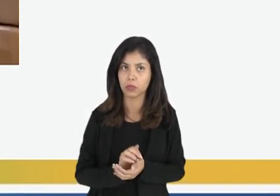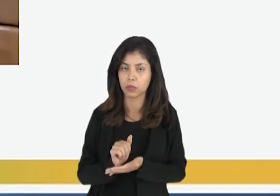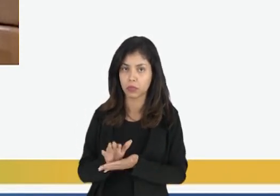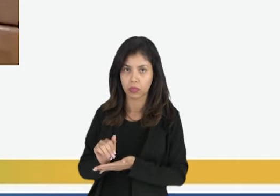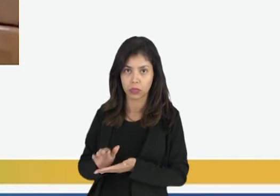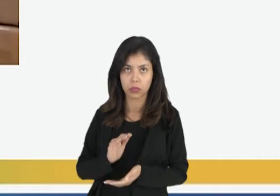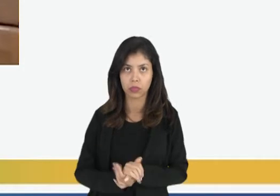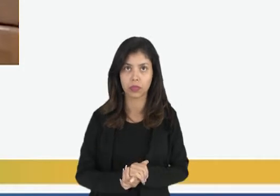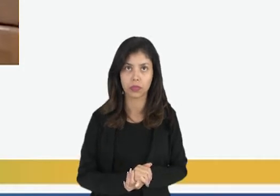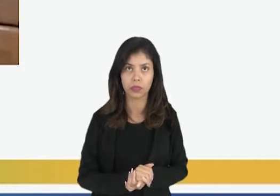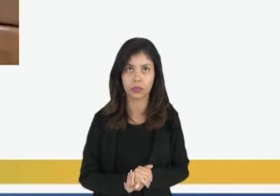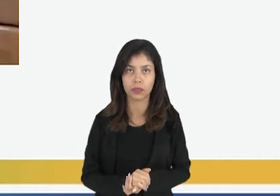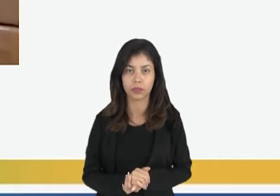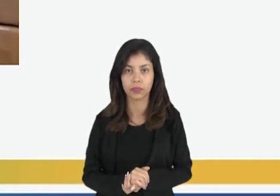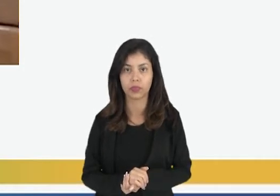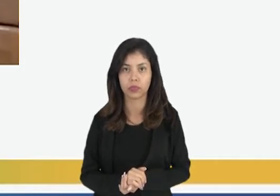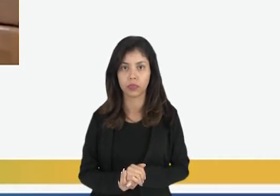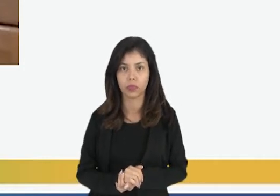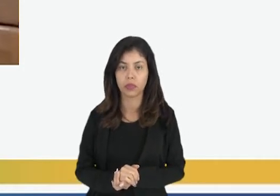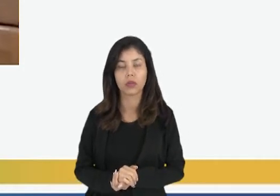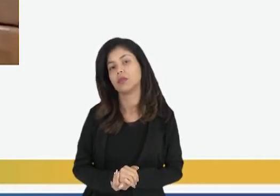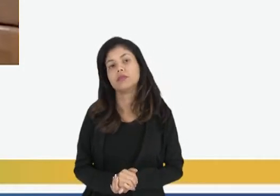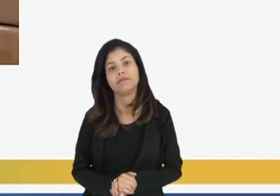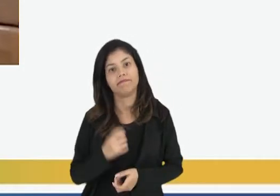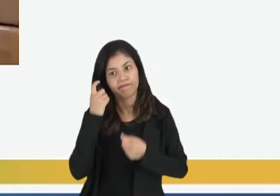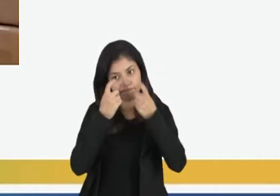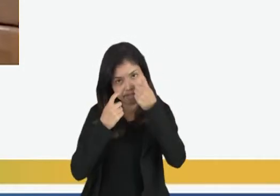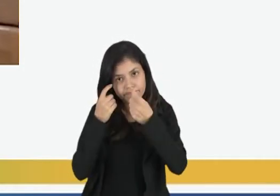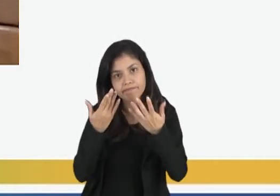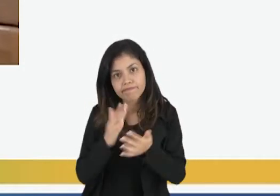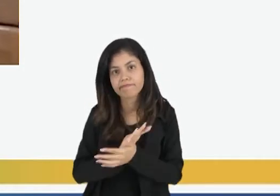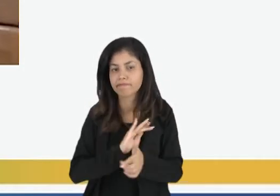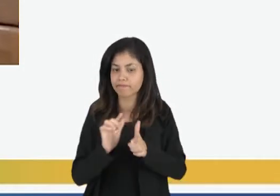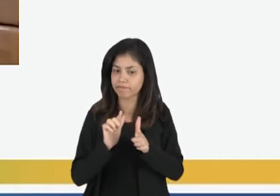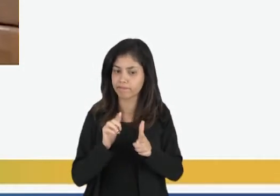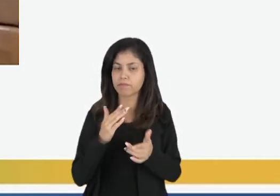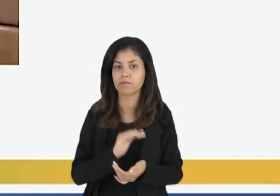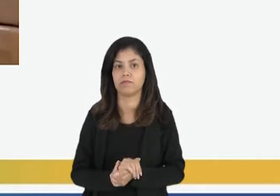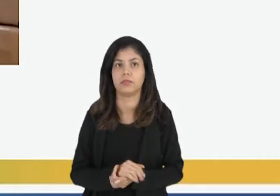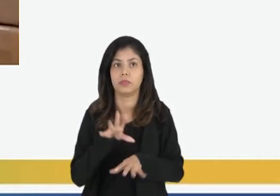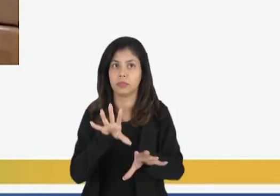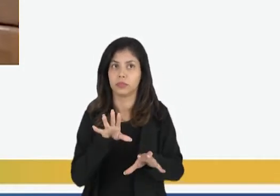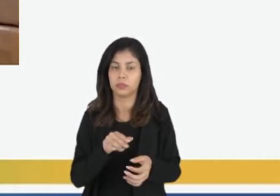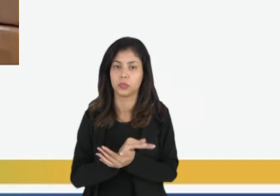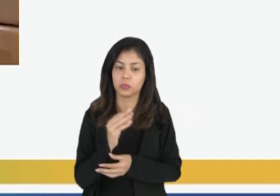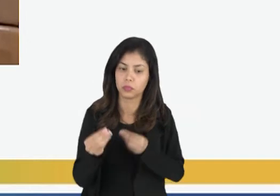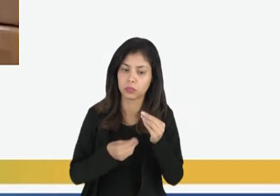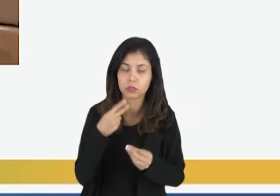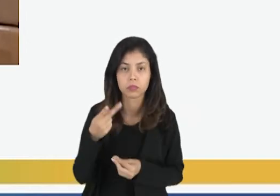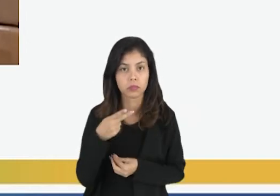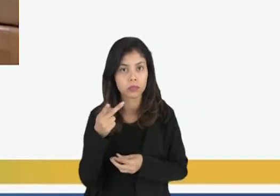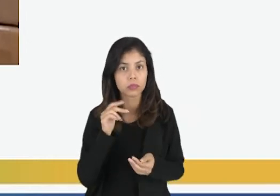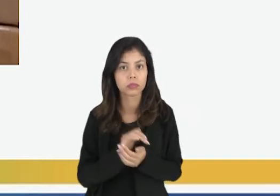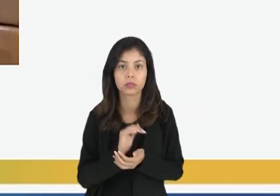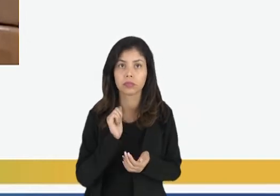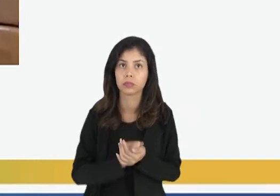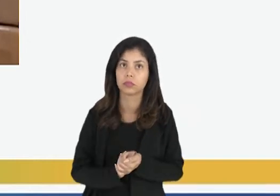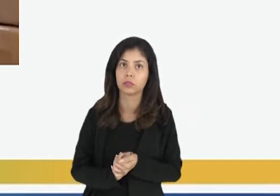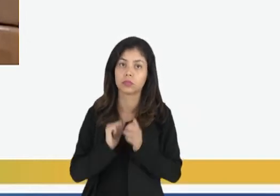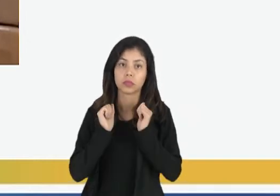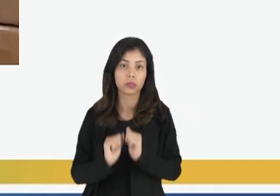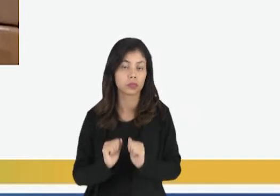descarga de uma carreta. Então isso é preocupante para os trabalhadores desse setor. Como estamos falando de atividades